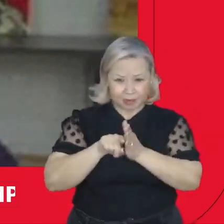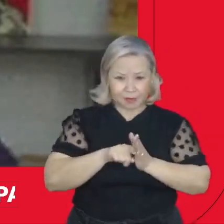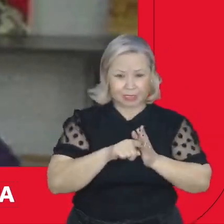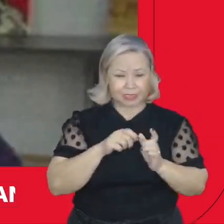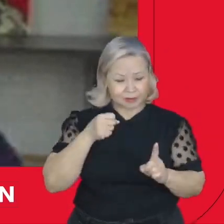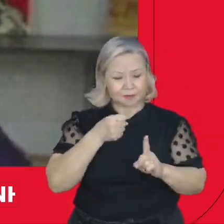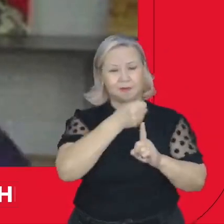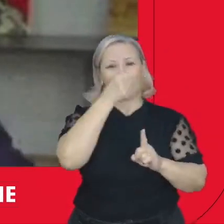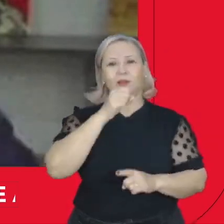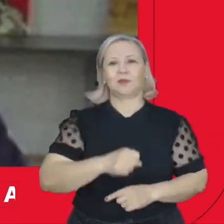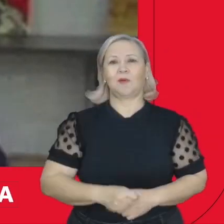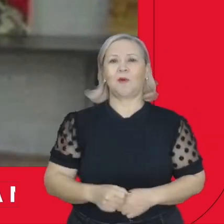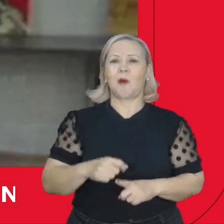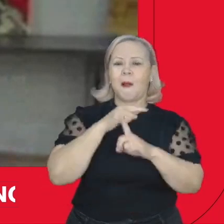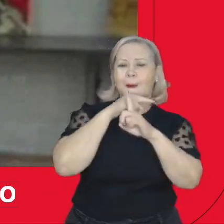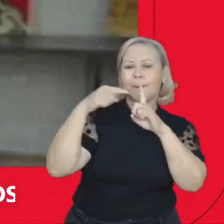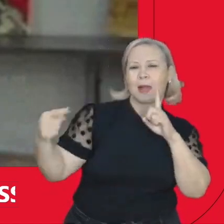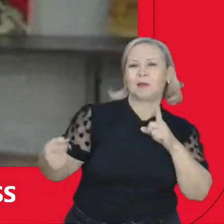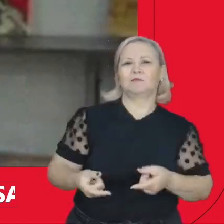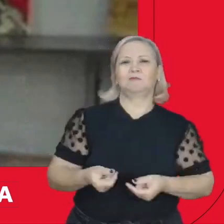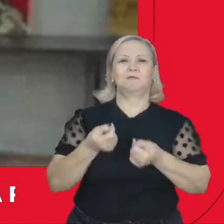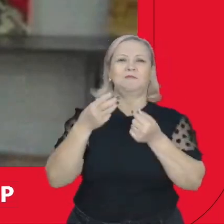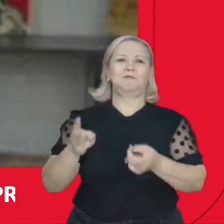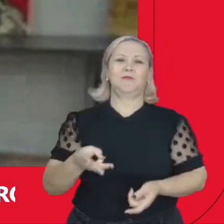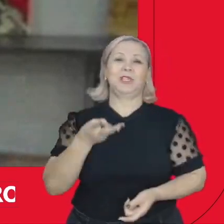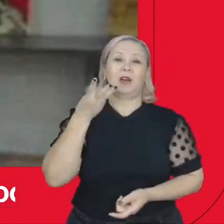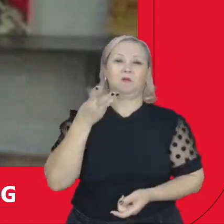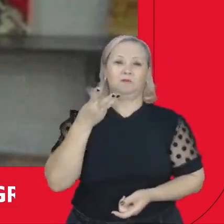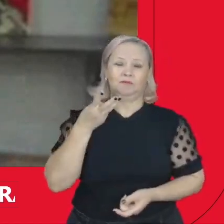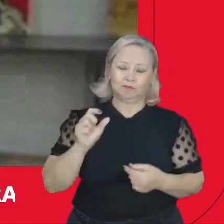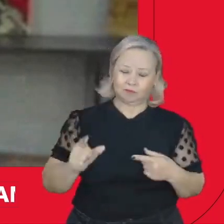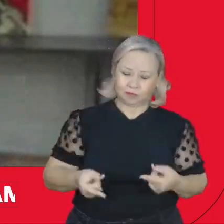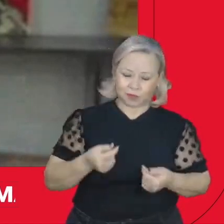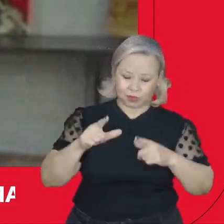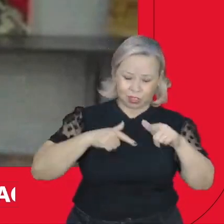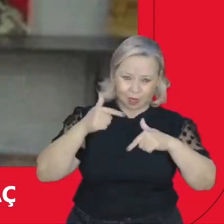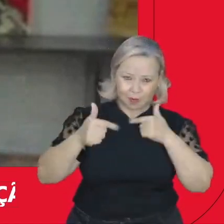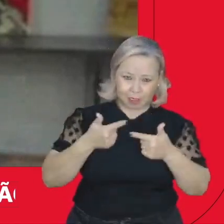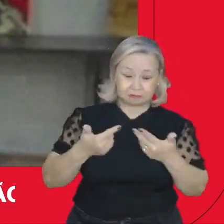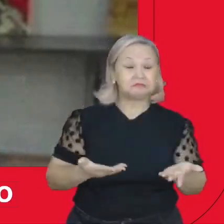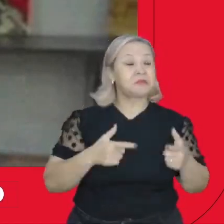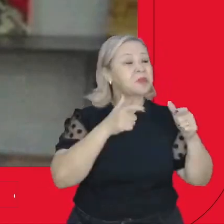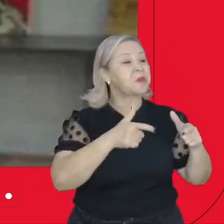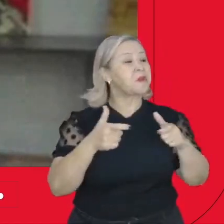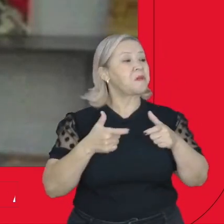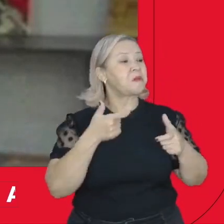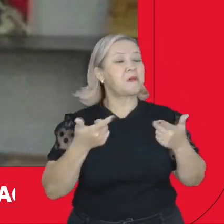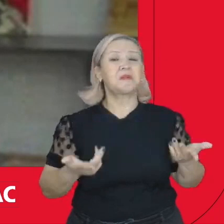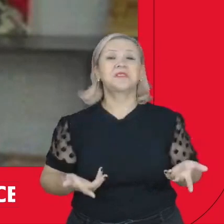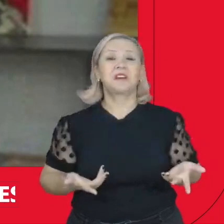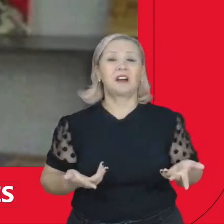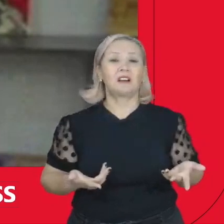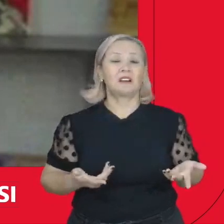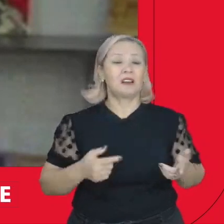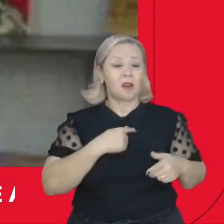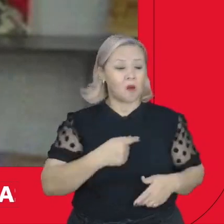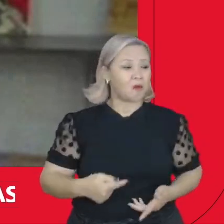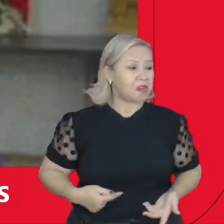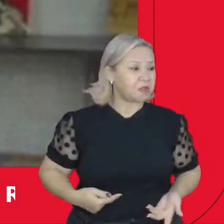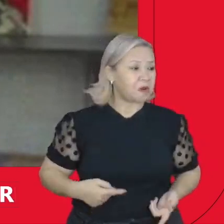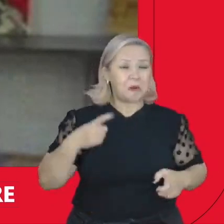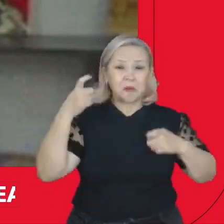em 500 mil de empregos. E cadê o governador desse estado? Estava preocupado com a sua carreira política. Ele